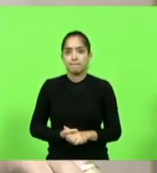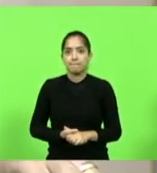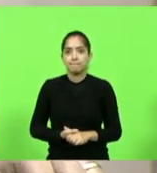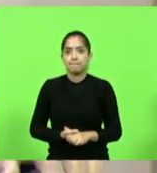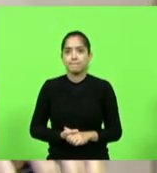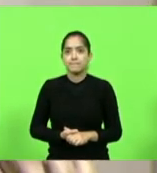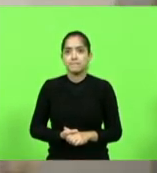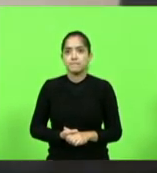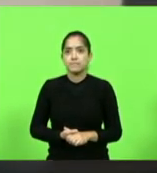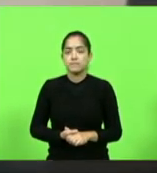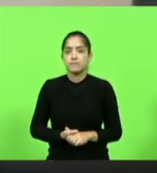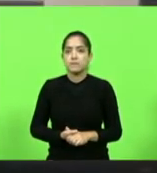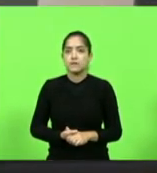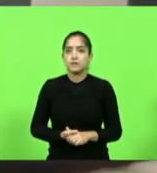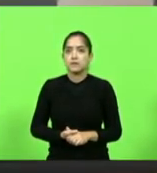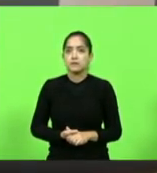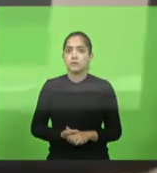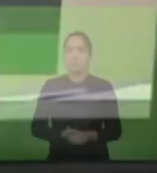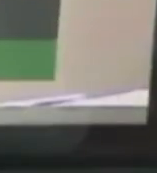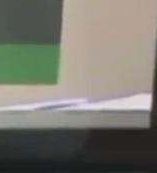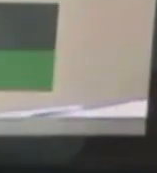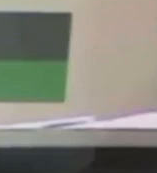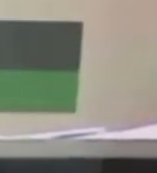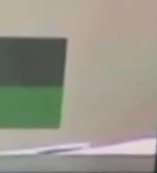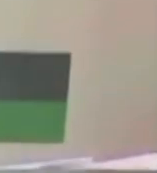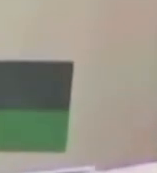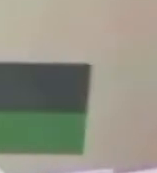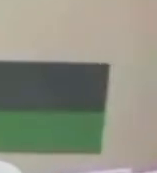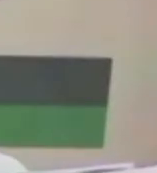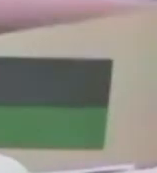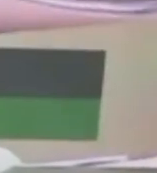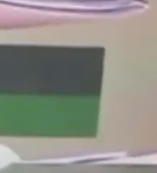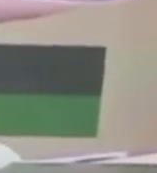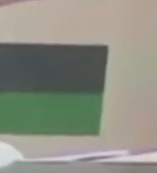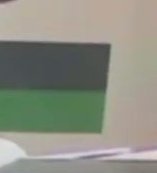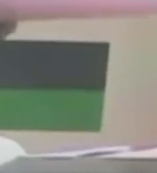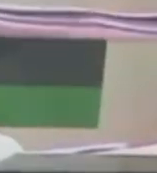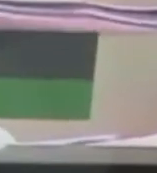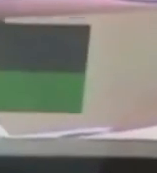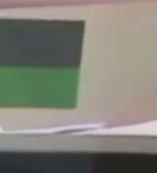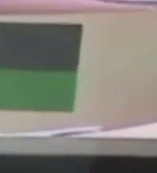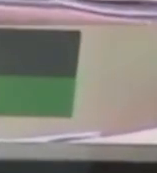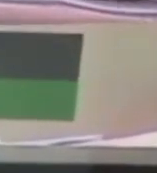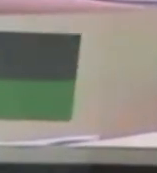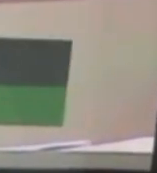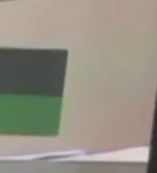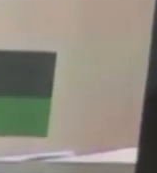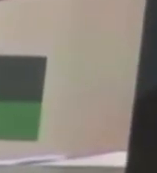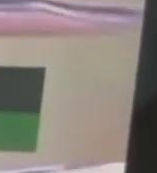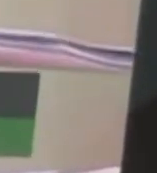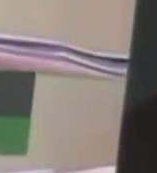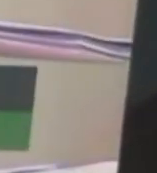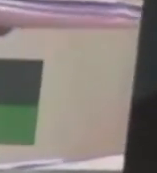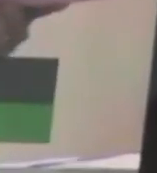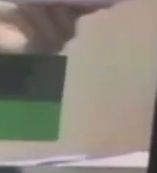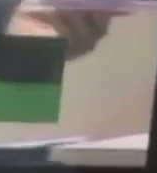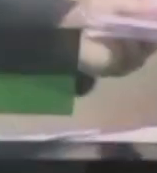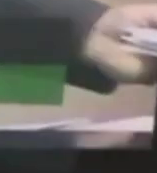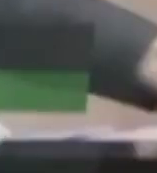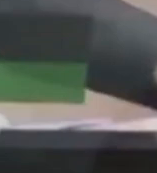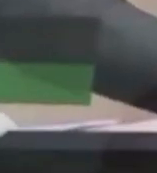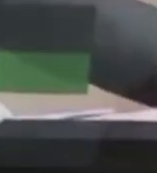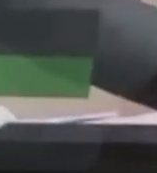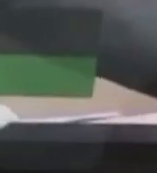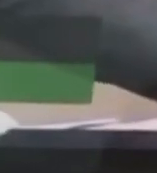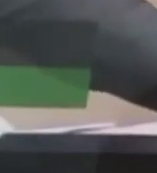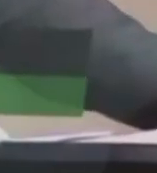Que realmente essa matéria é relevante, mas no fim nós precisamos de dinheiro nessas obras,